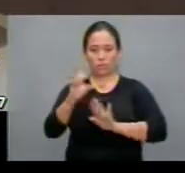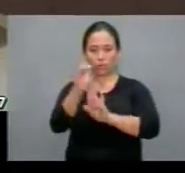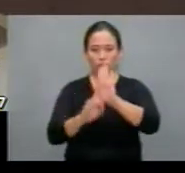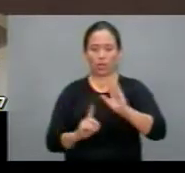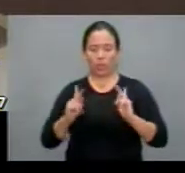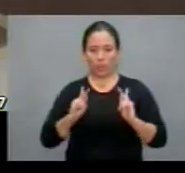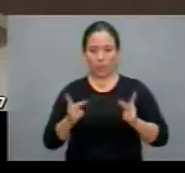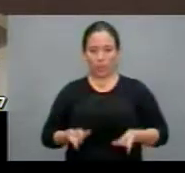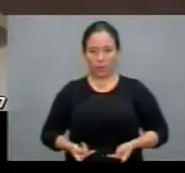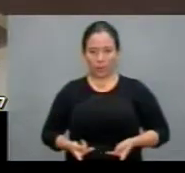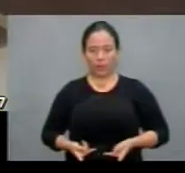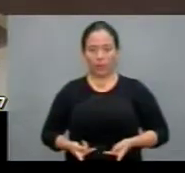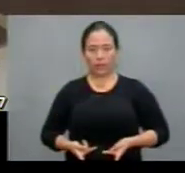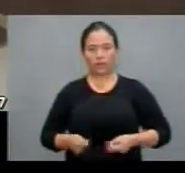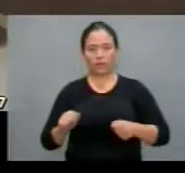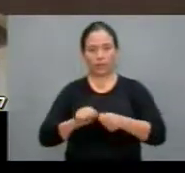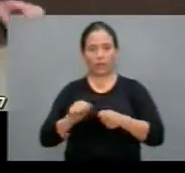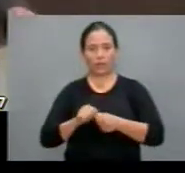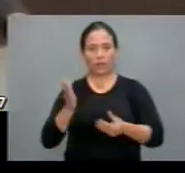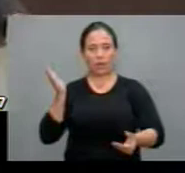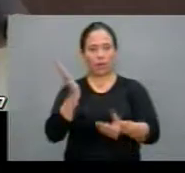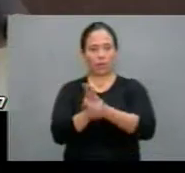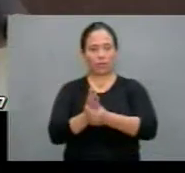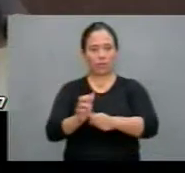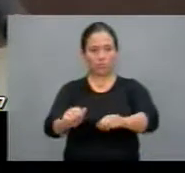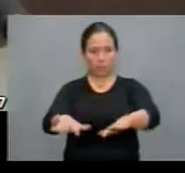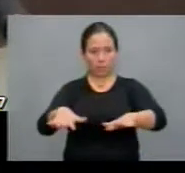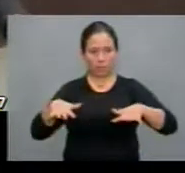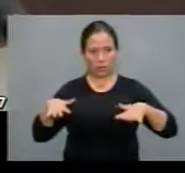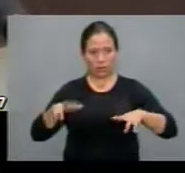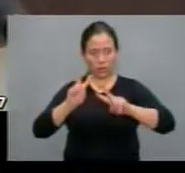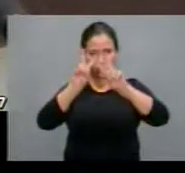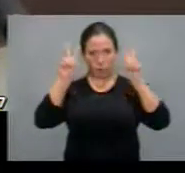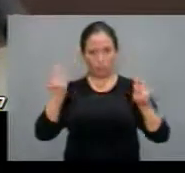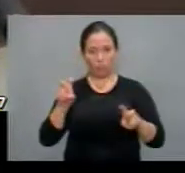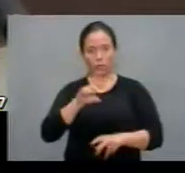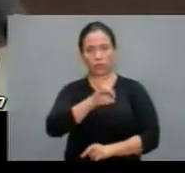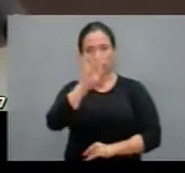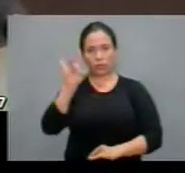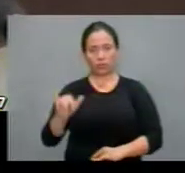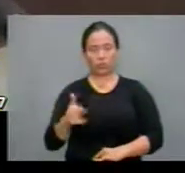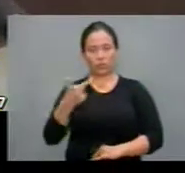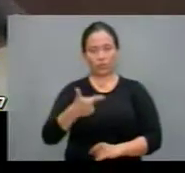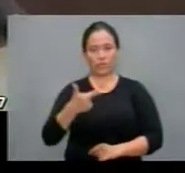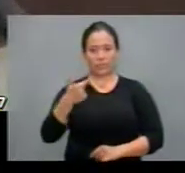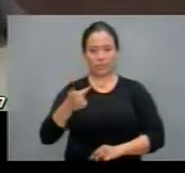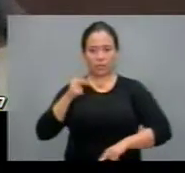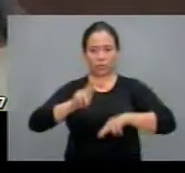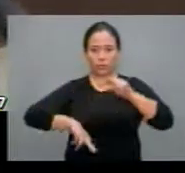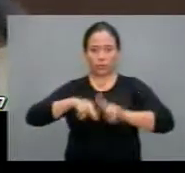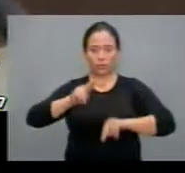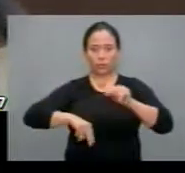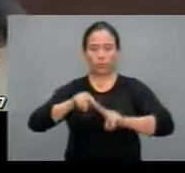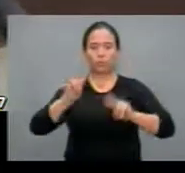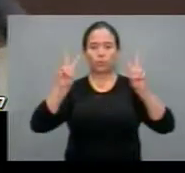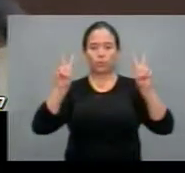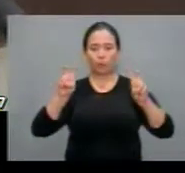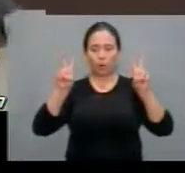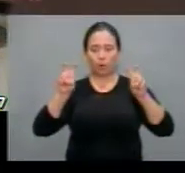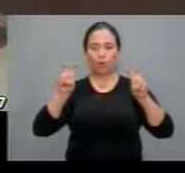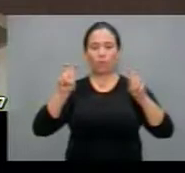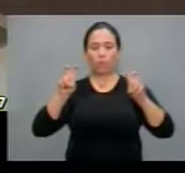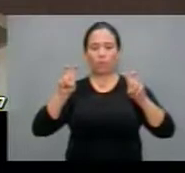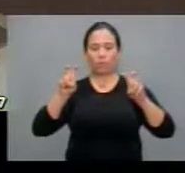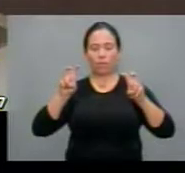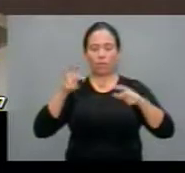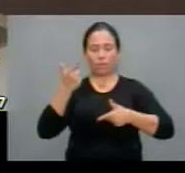Humanos desta Casa uma audiência pública para tratarmos, no dia 27 de junho, dos conflitos na zona costeira.